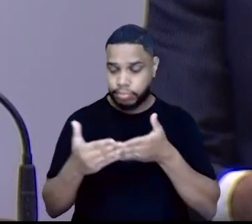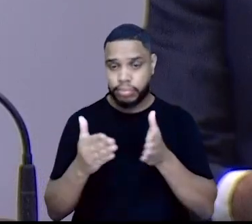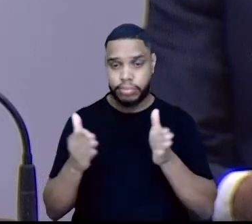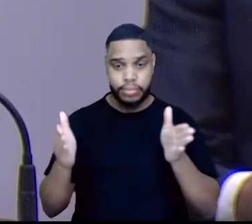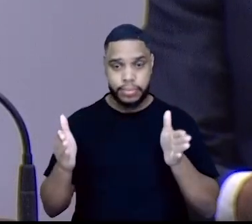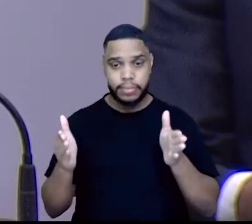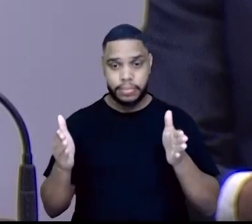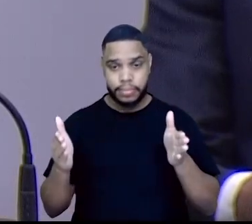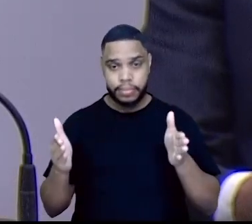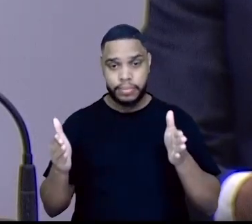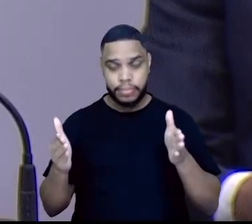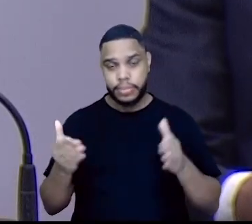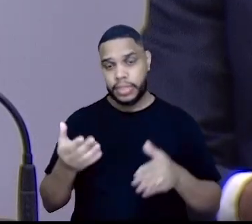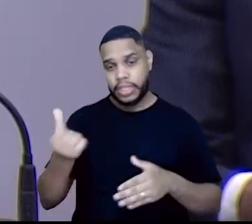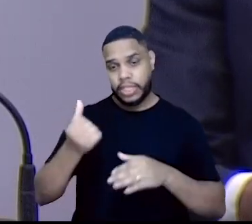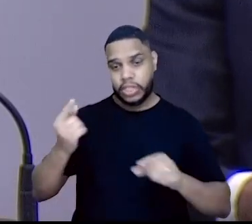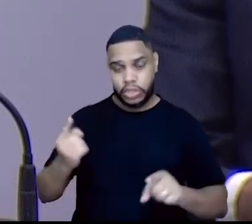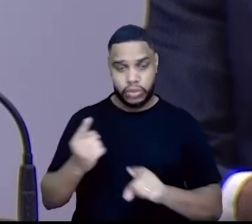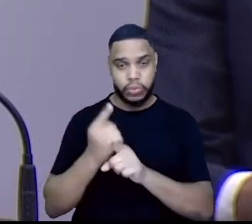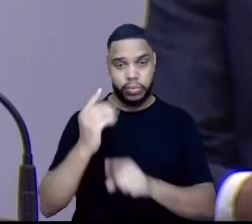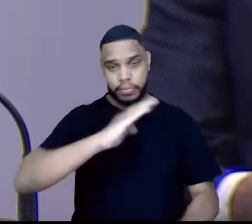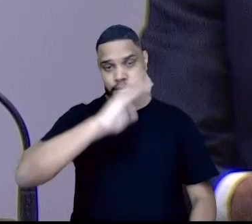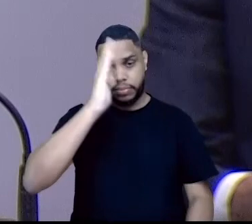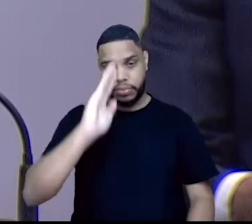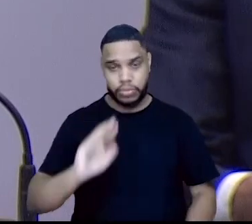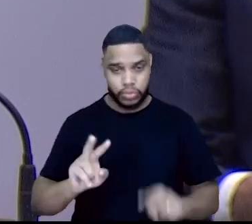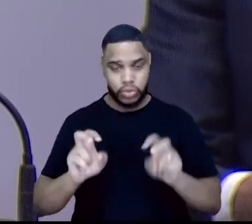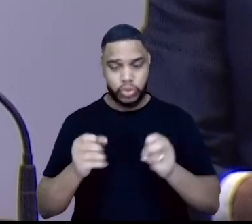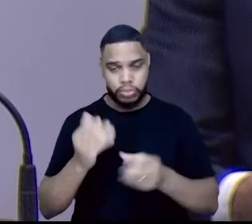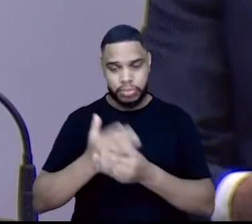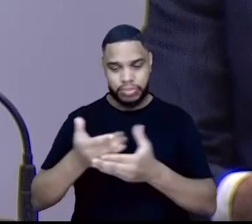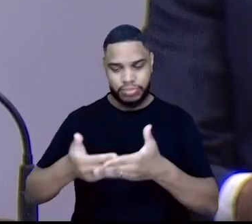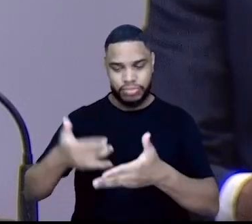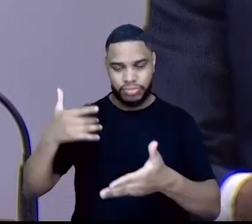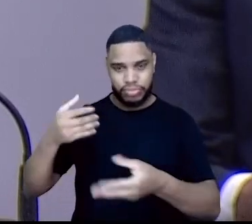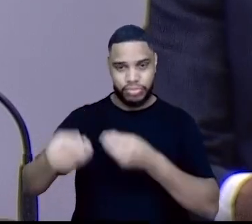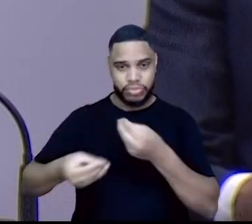o 6º Encontro Nacional sobre Precedentes Qualificados,